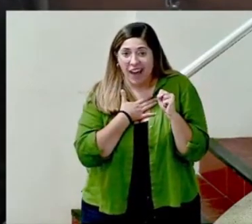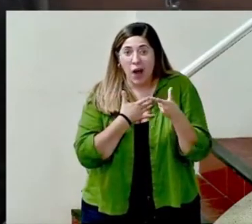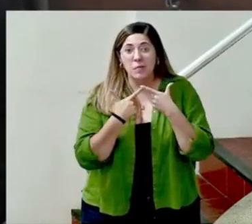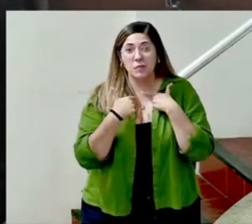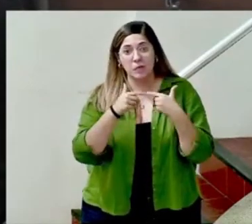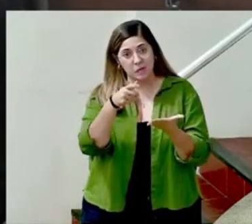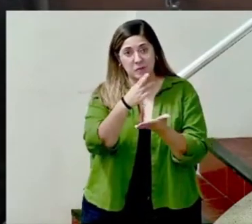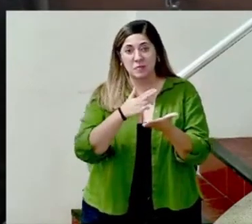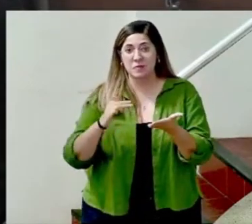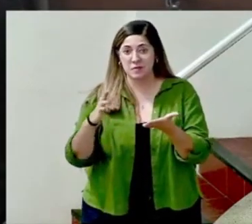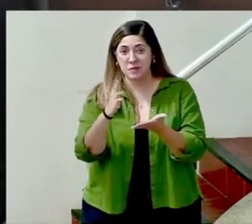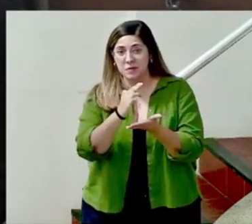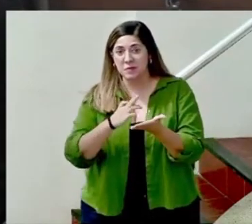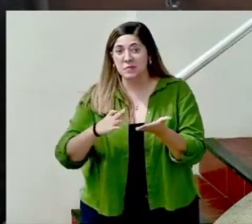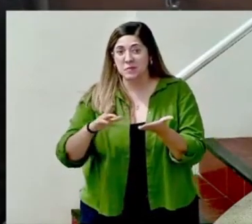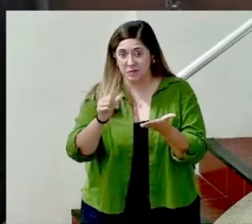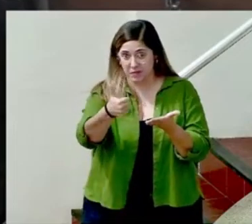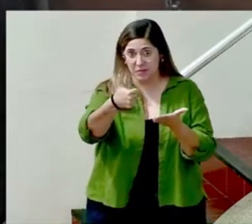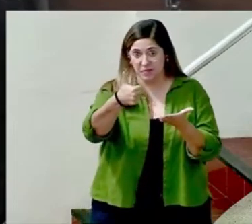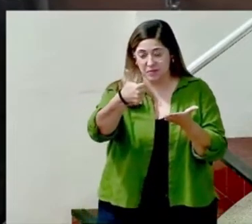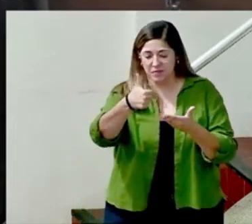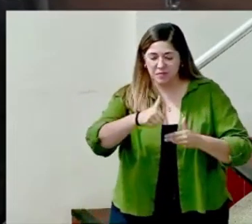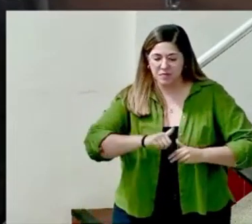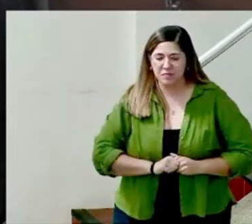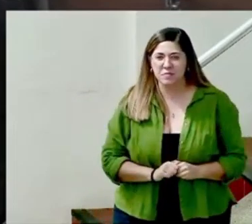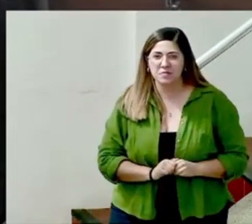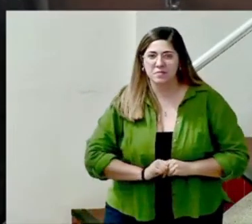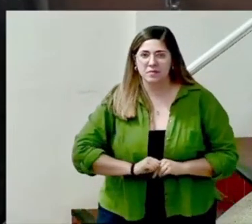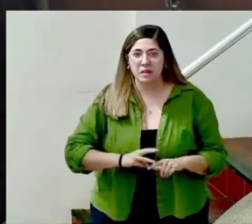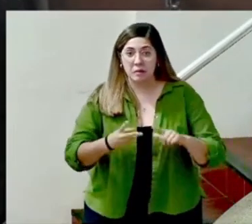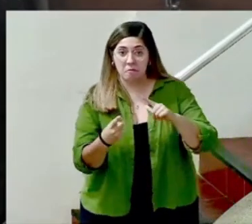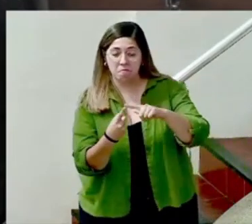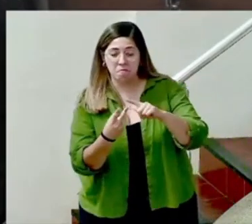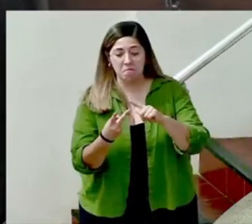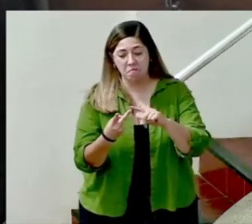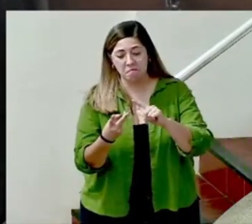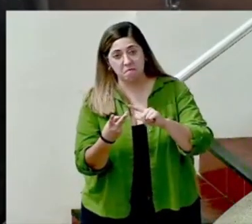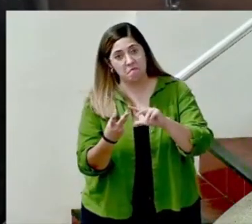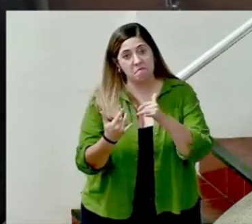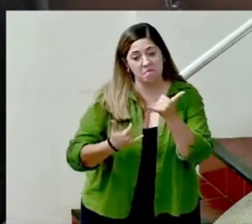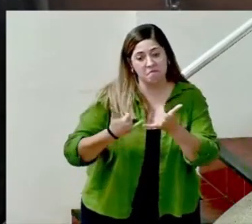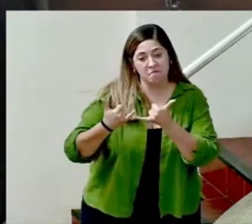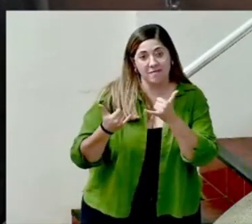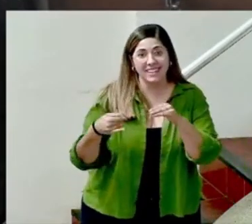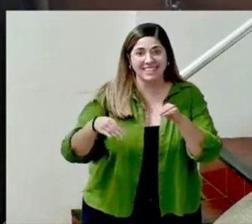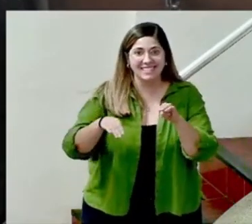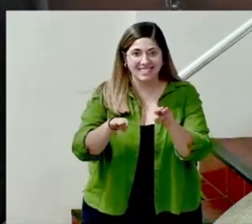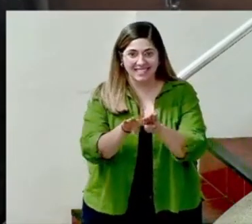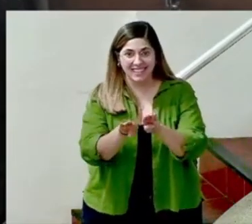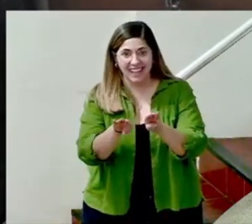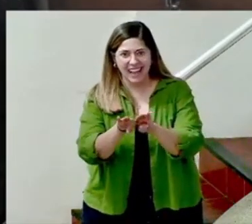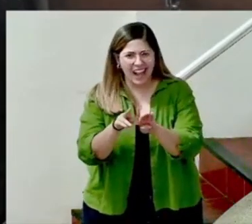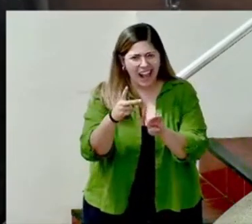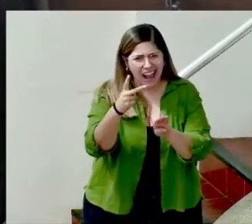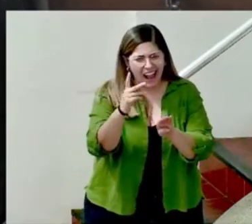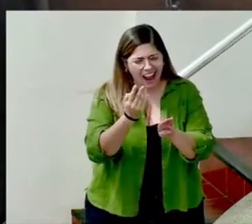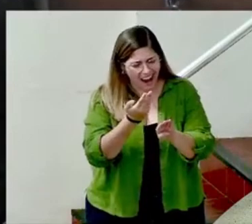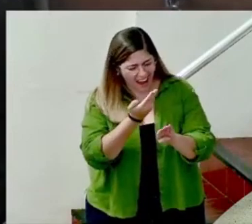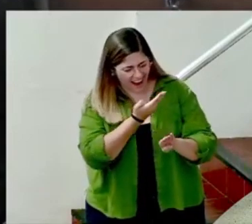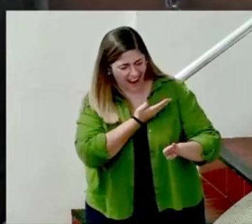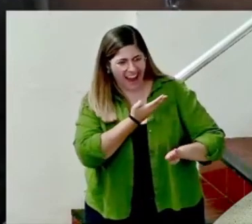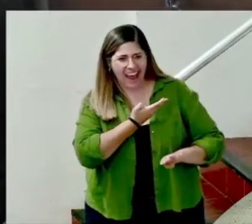ou 3. Daí você vai também desenhar os seus melhores amigos, que vão estar na sua